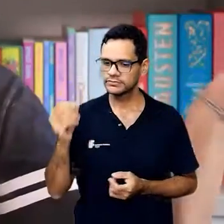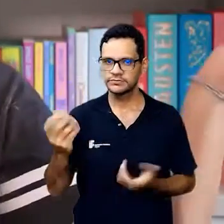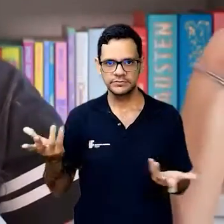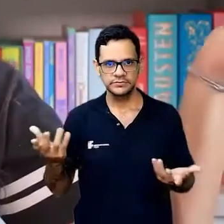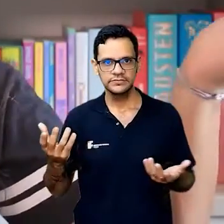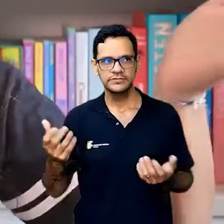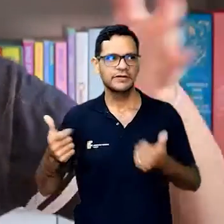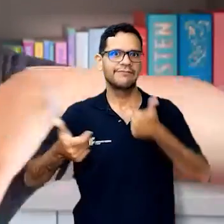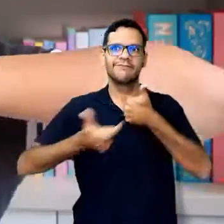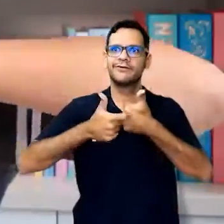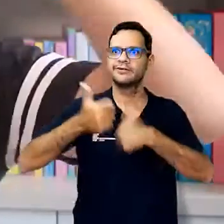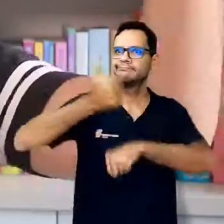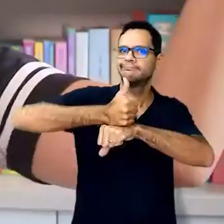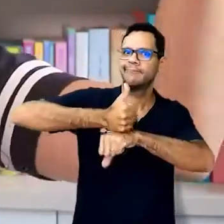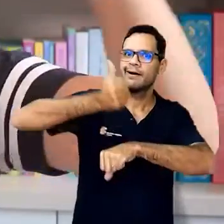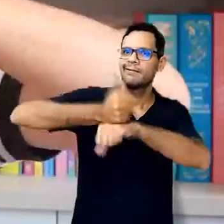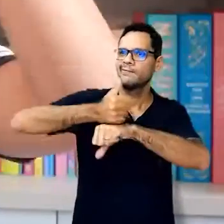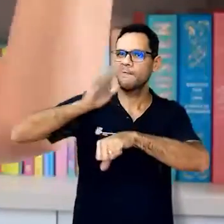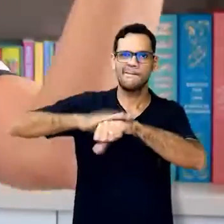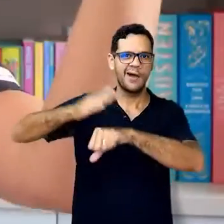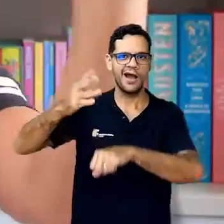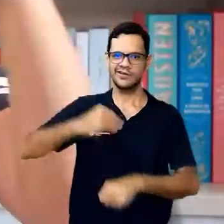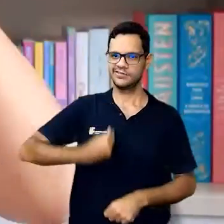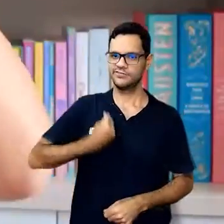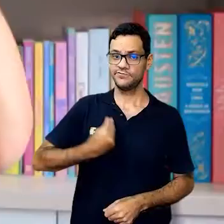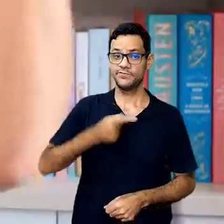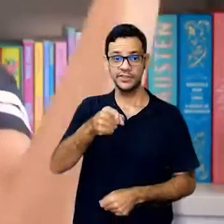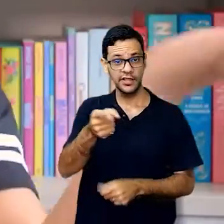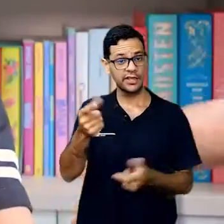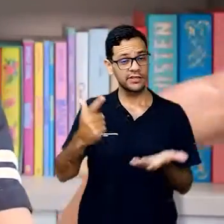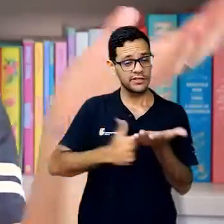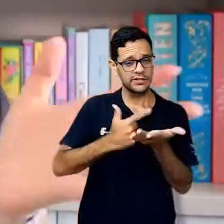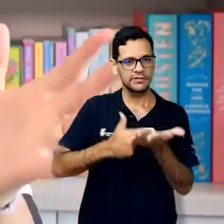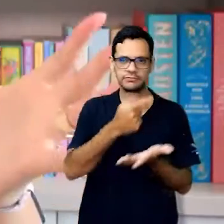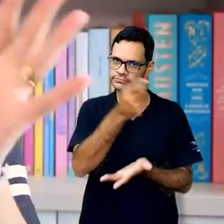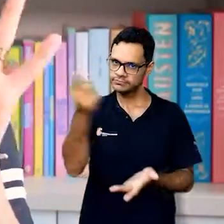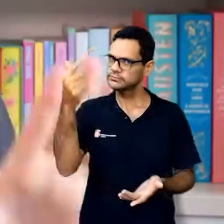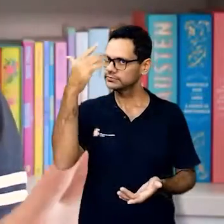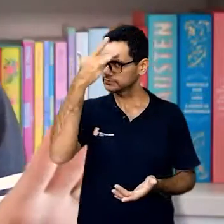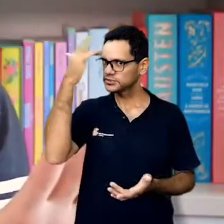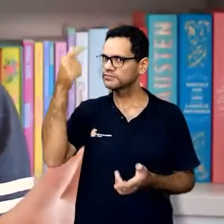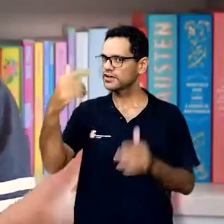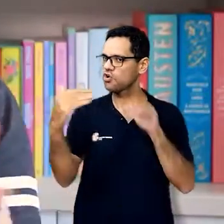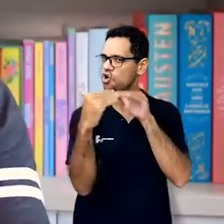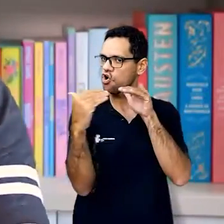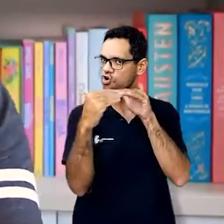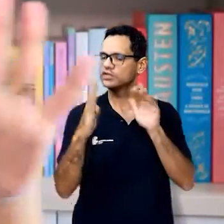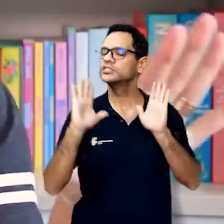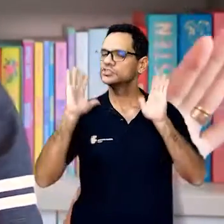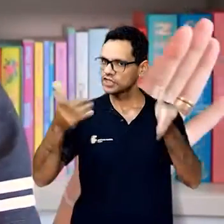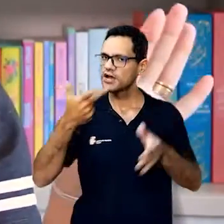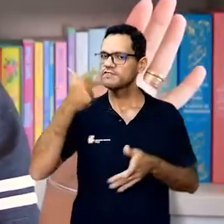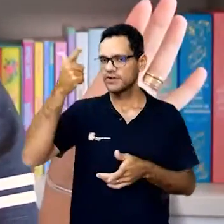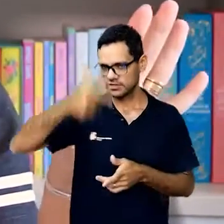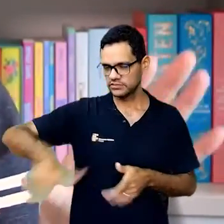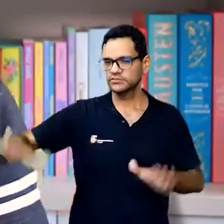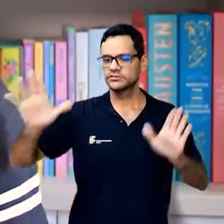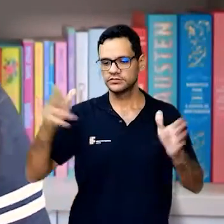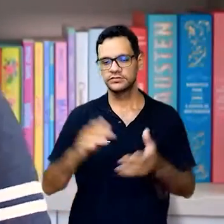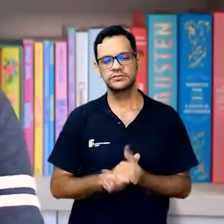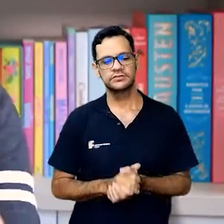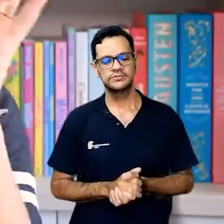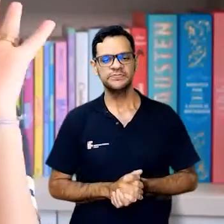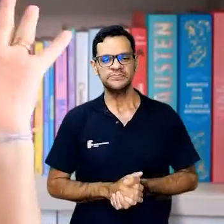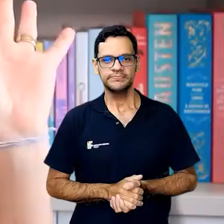vocês também vão saber, gente, como são os favoritos dos favoritos do, tipo, da vida. Nesse vídeo provavelmente vai ter muito livro aqui que vocês já me